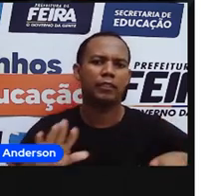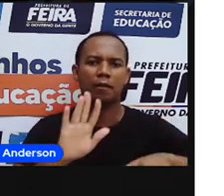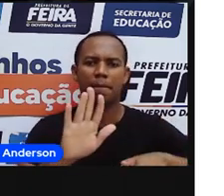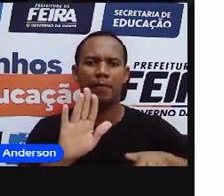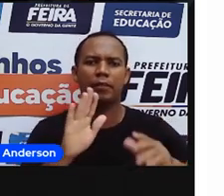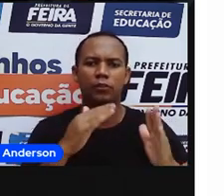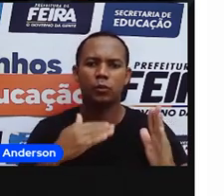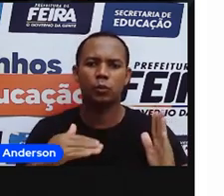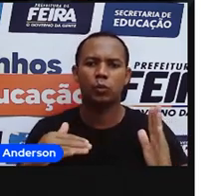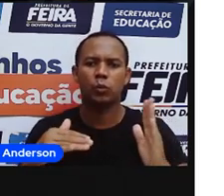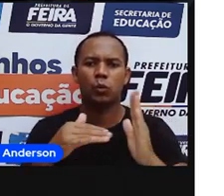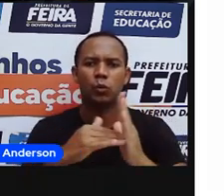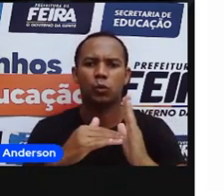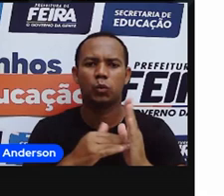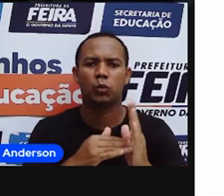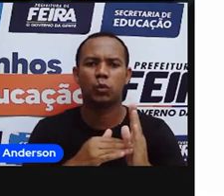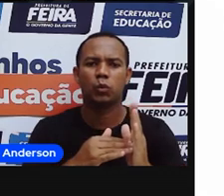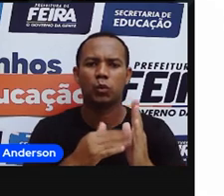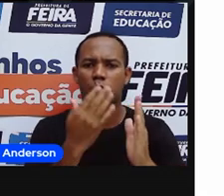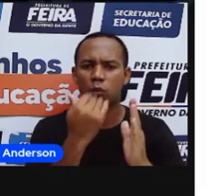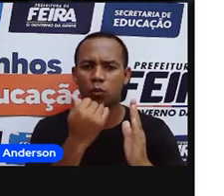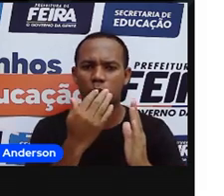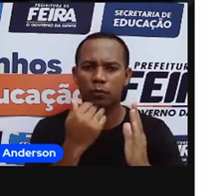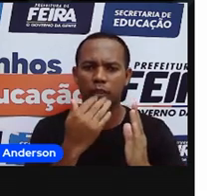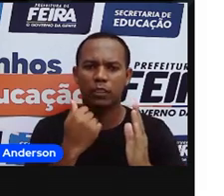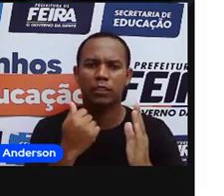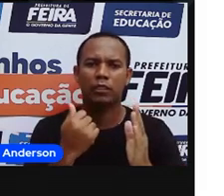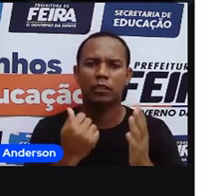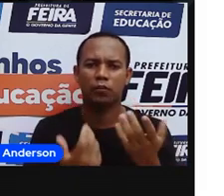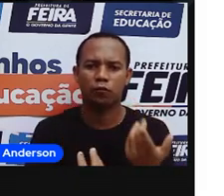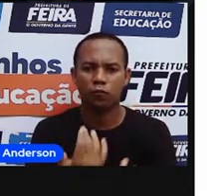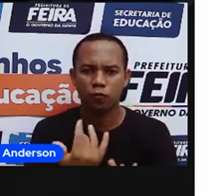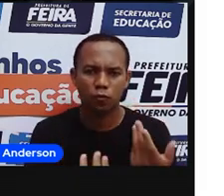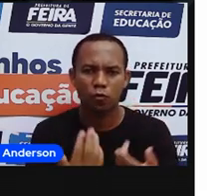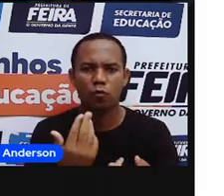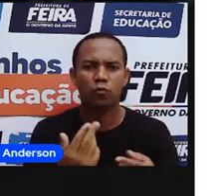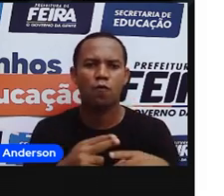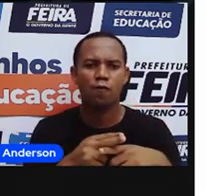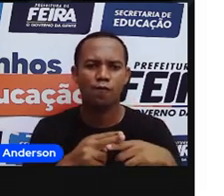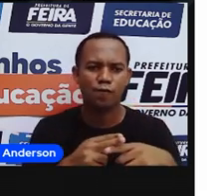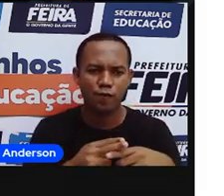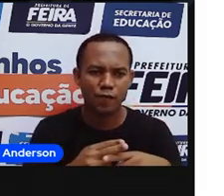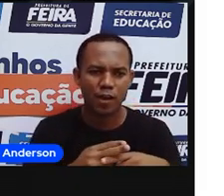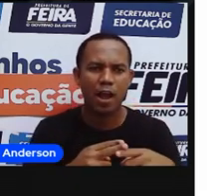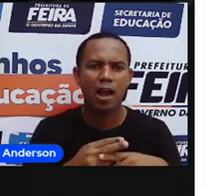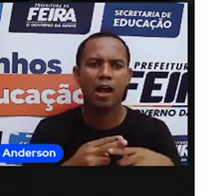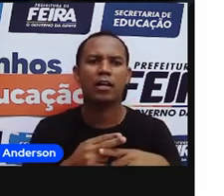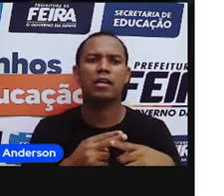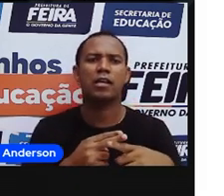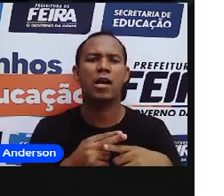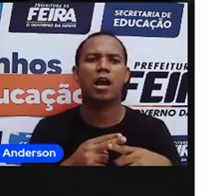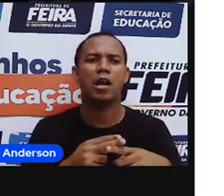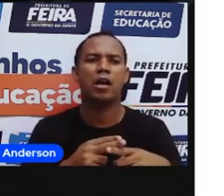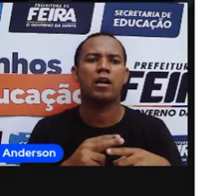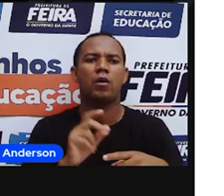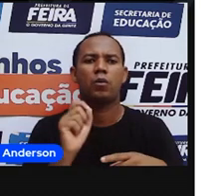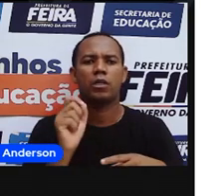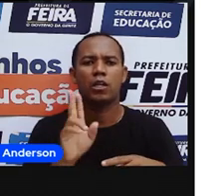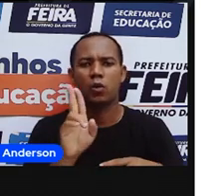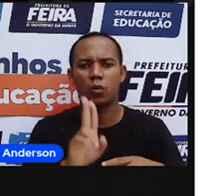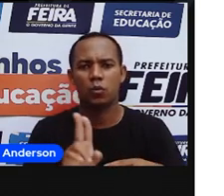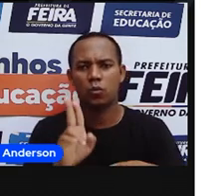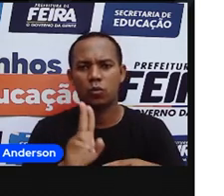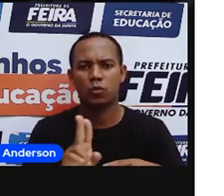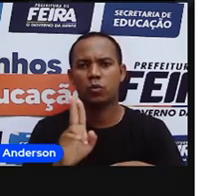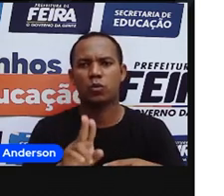que envolve cozinha, fogo, faca, que você pode se machucar para fazer uso, a gente precisa